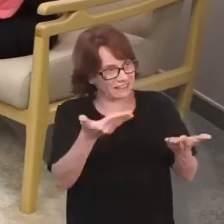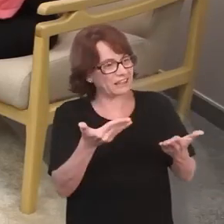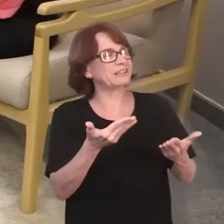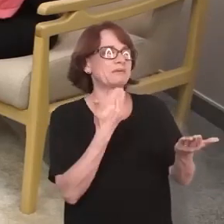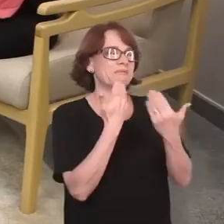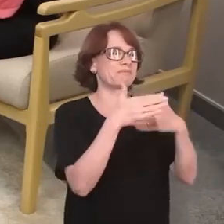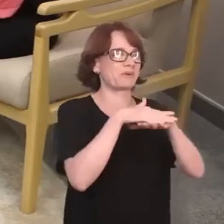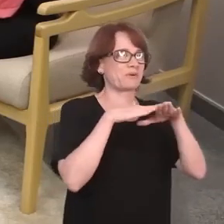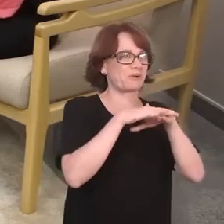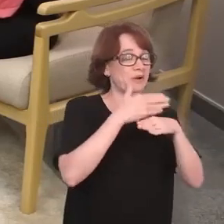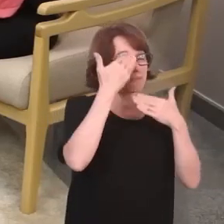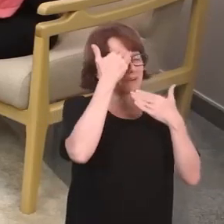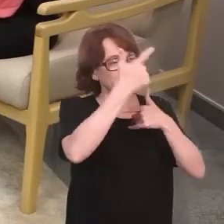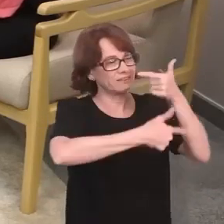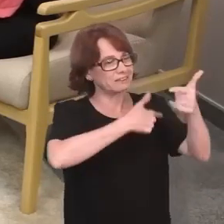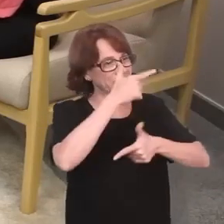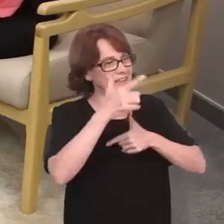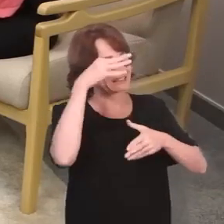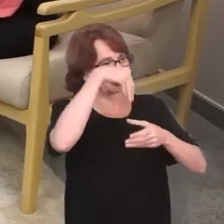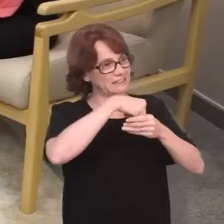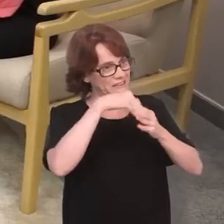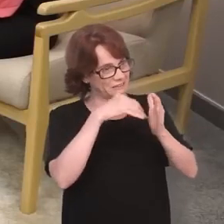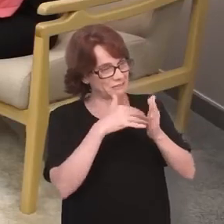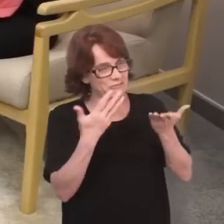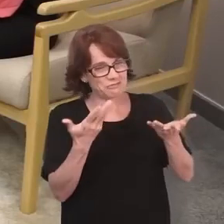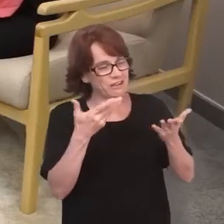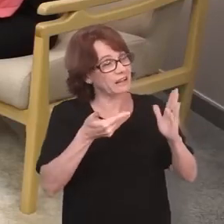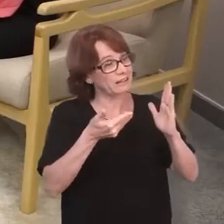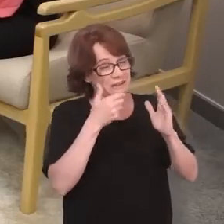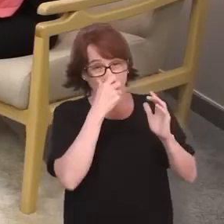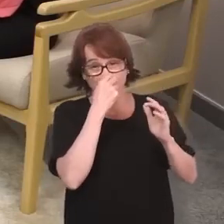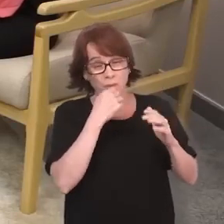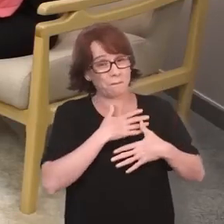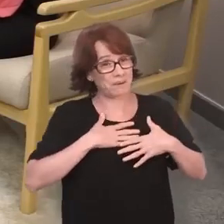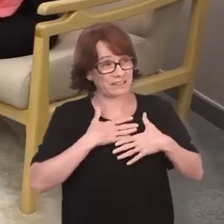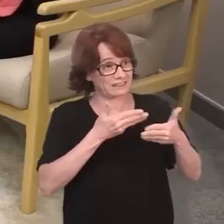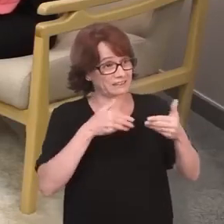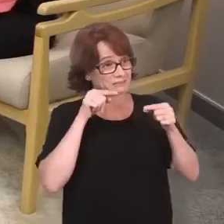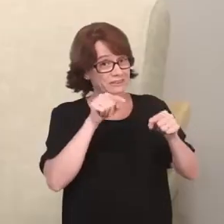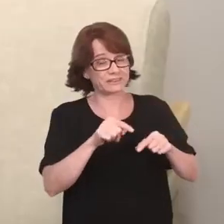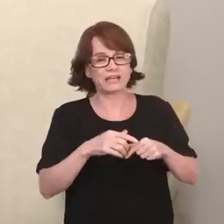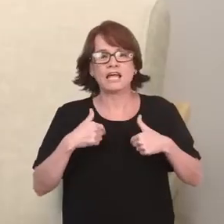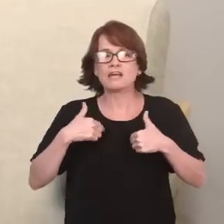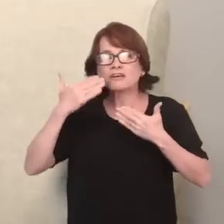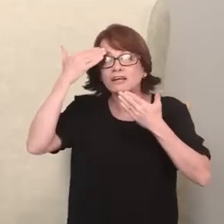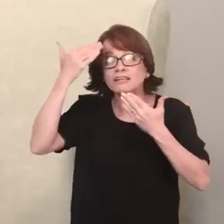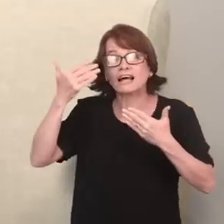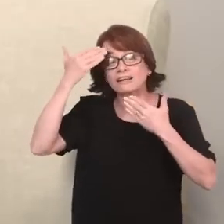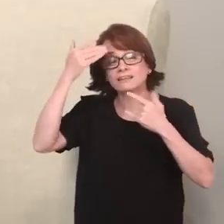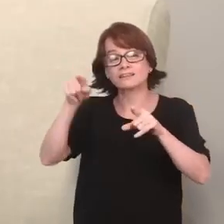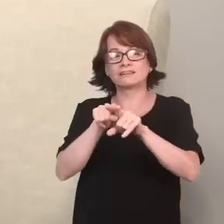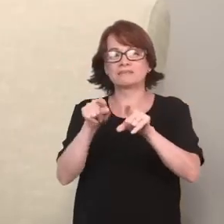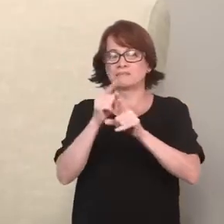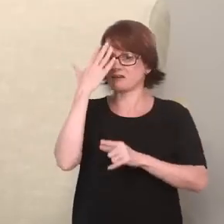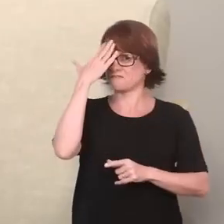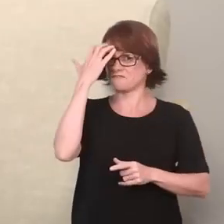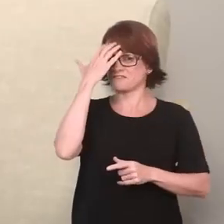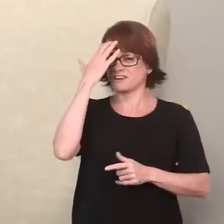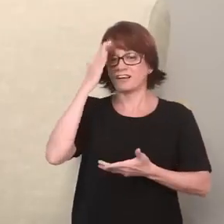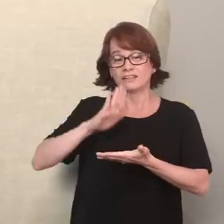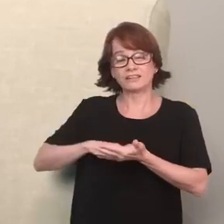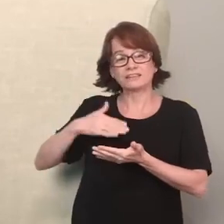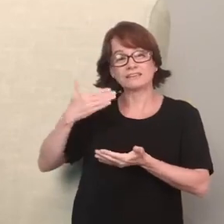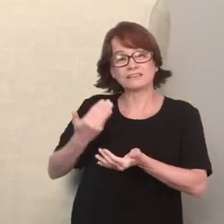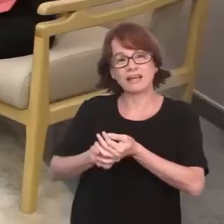conversa, pelo bate-papo. Obrigado pelo seu trabalho na Câmara Federal. Foi um prazer te receber aqui. Eu que agradeço, e vamos agradecer a Vânia aí, né,